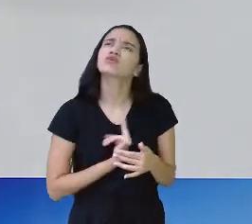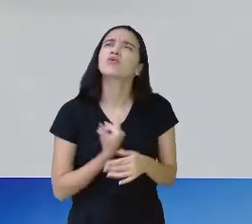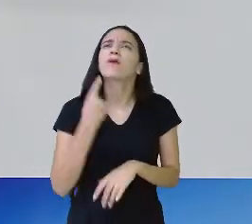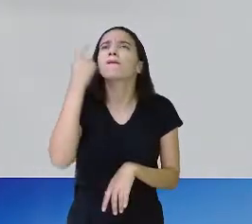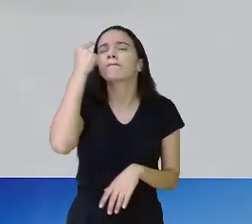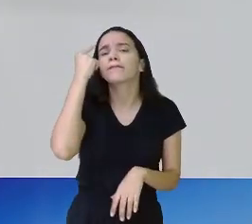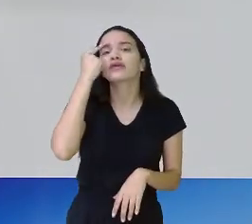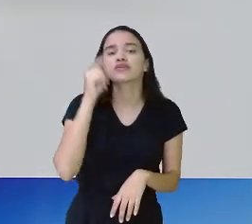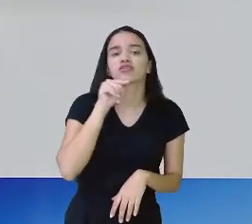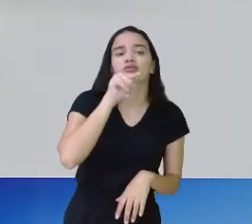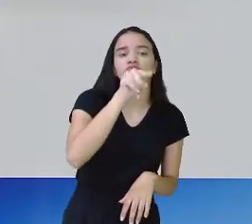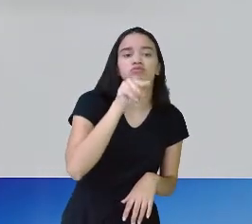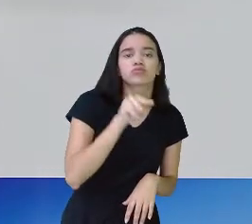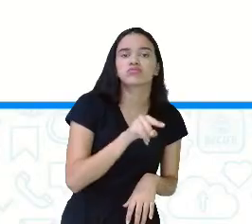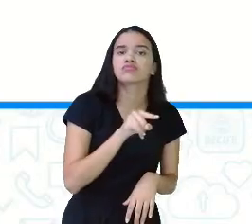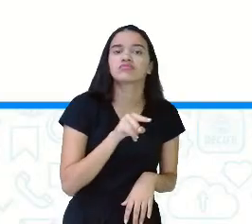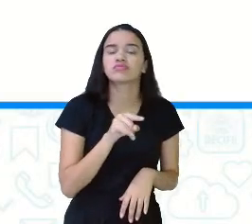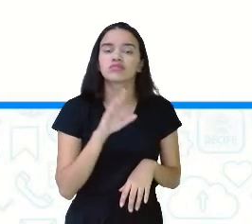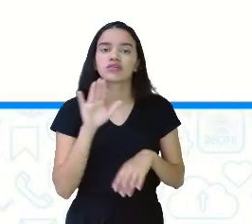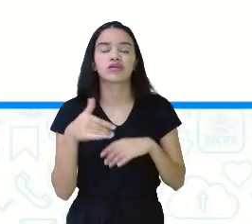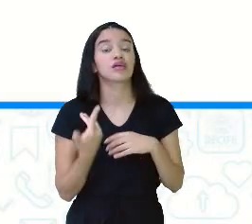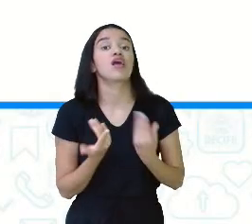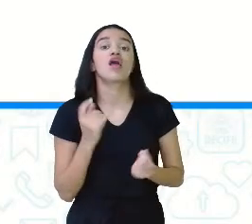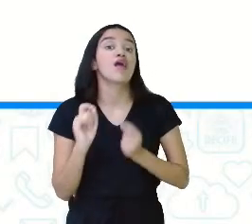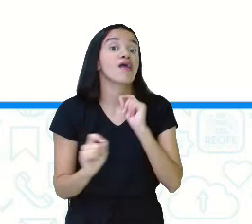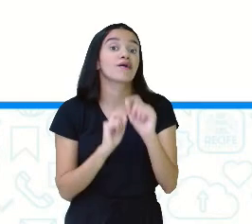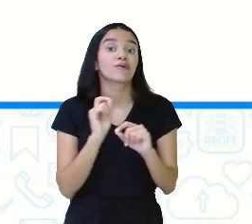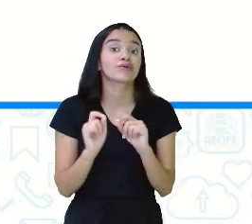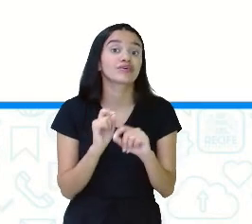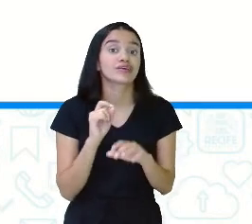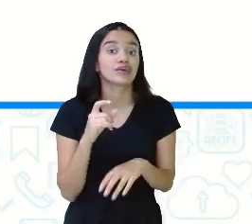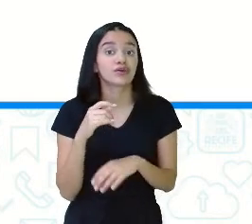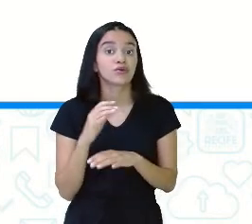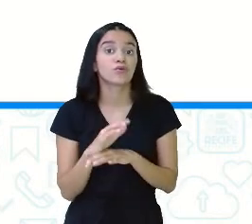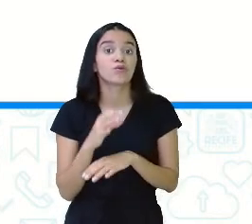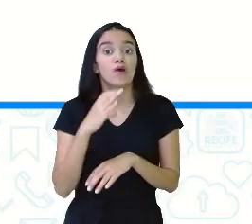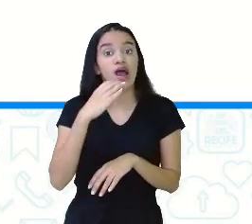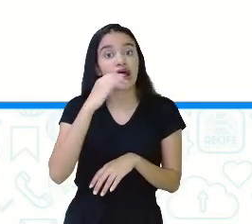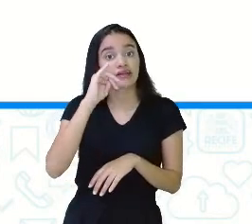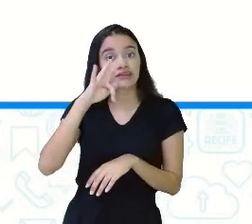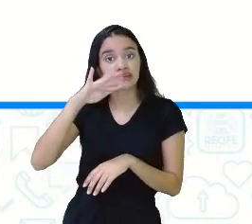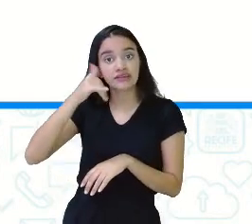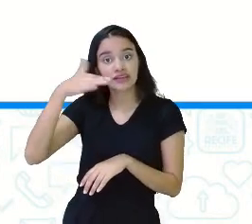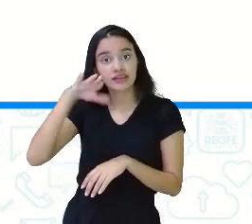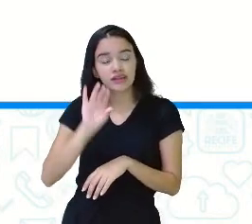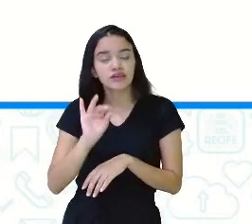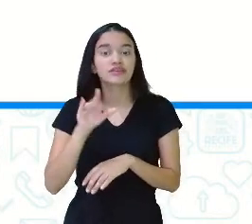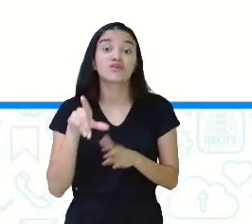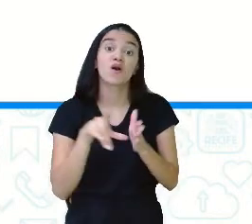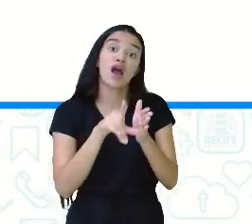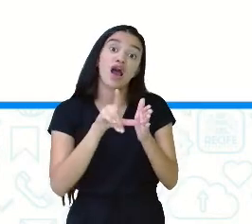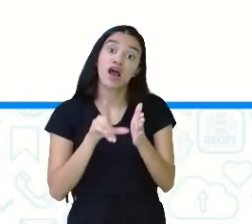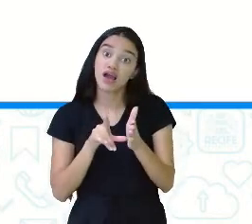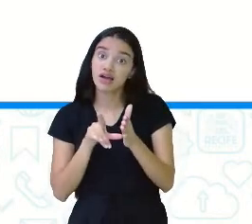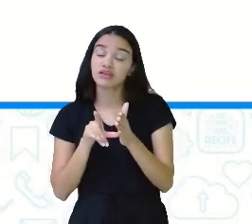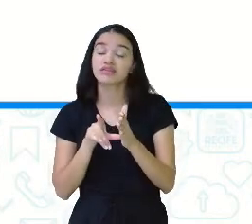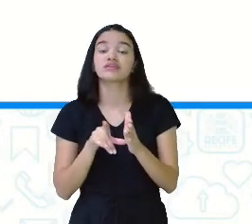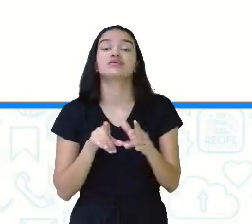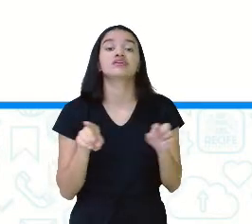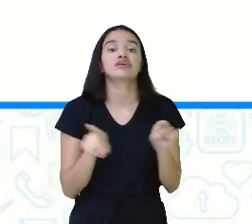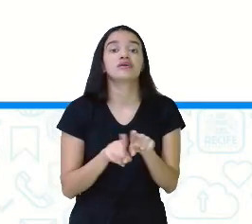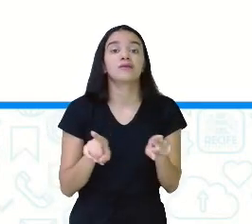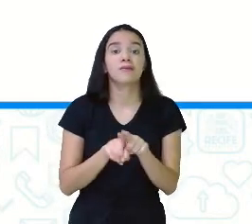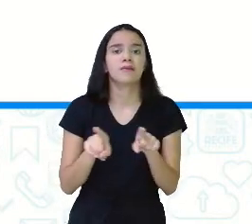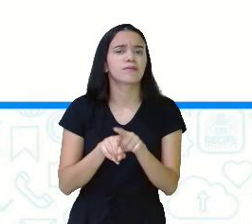no dois pontos. Dois pontos, ele precede uma citação, ou seja, ele vem antes de uma citação, de uma enumeração ou